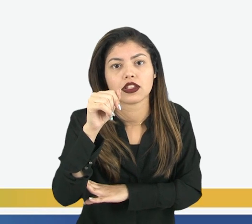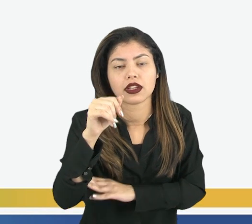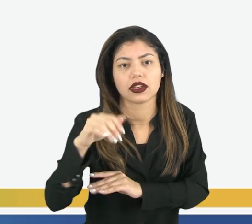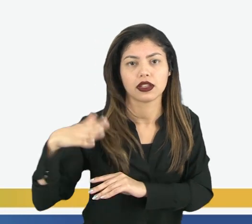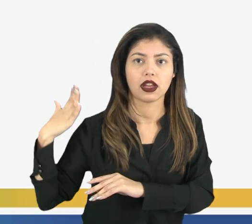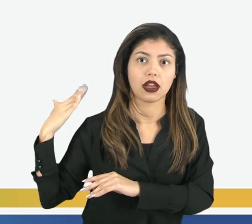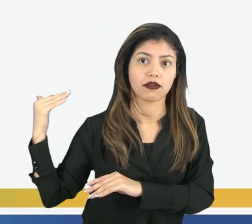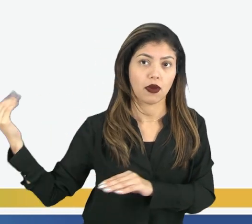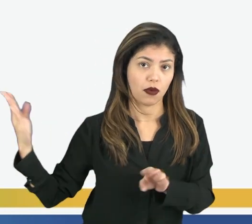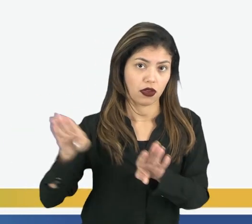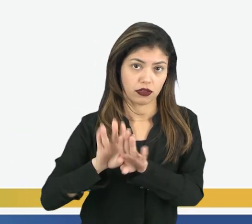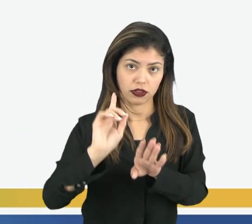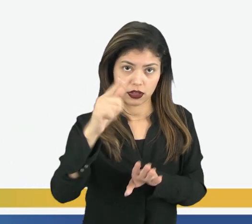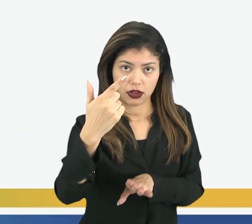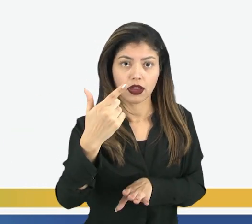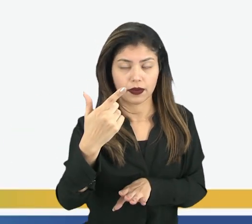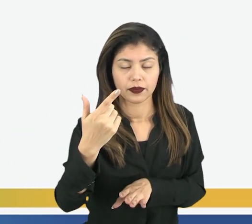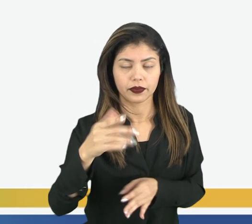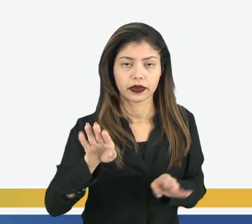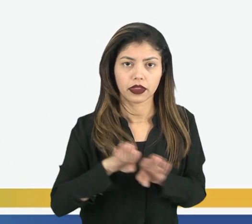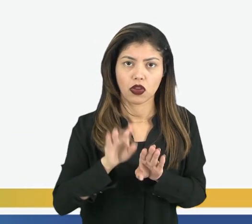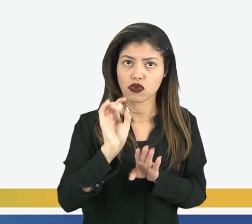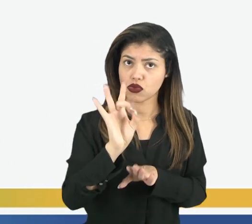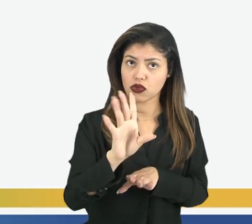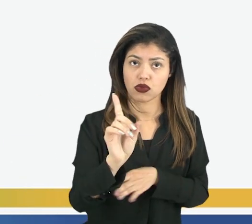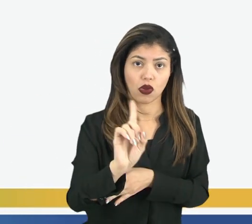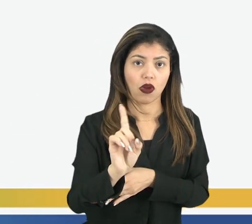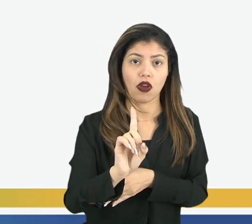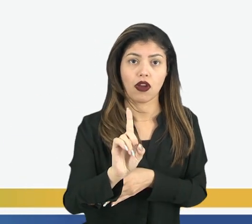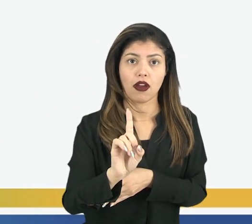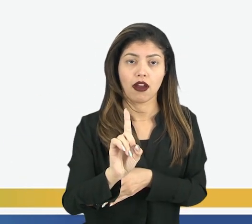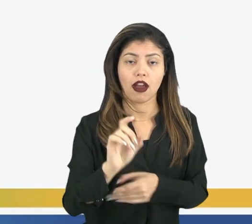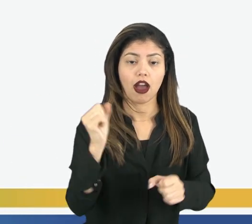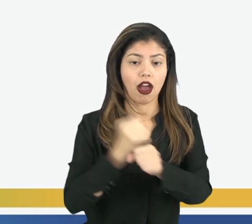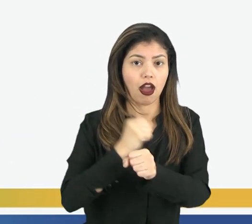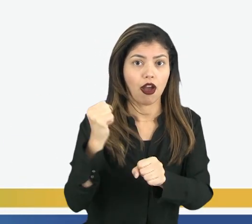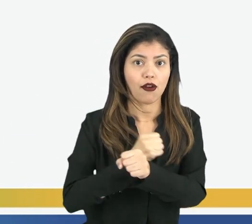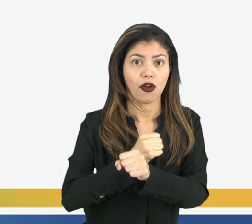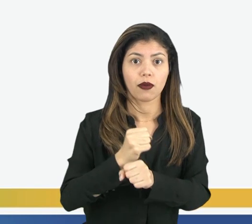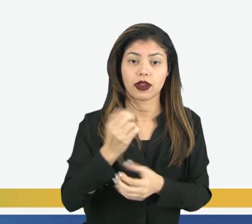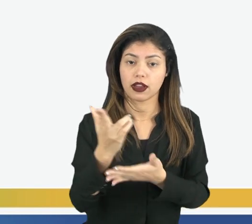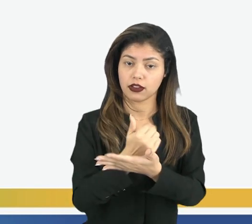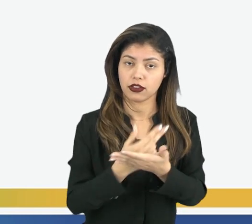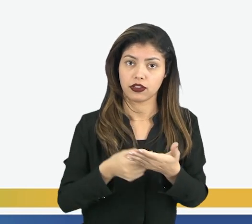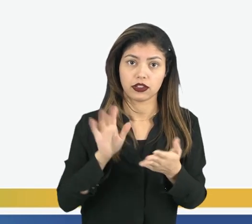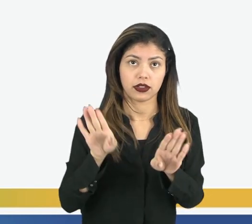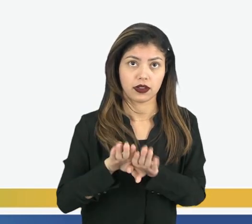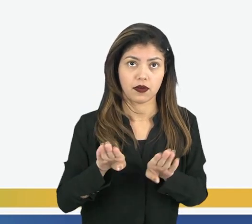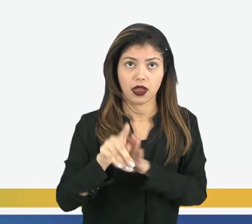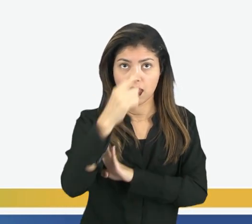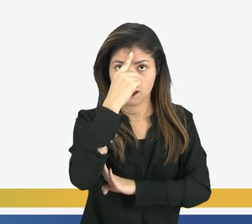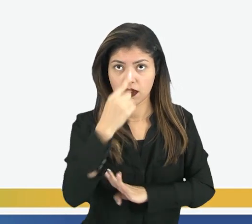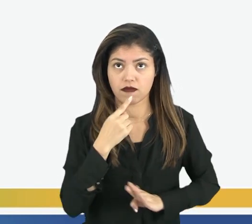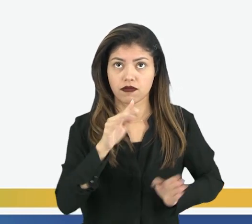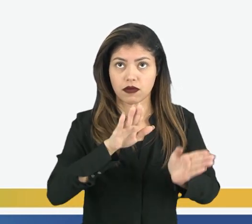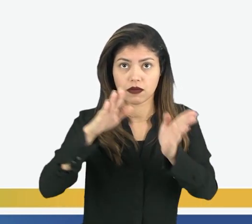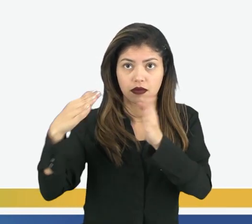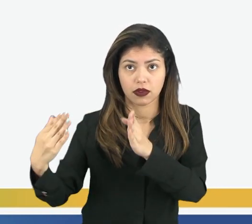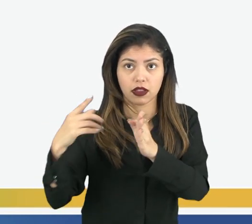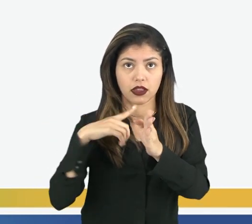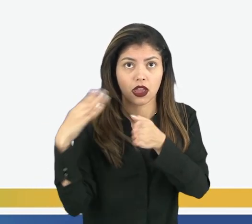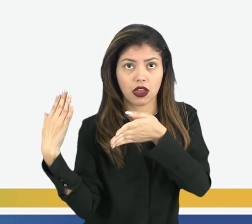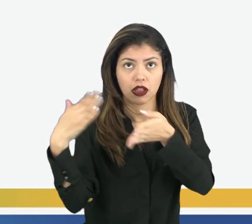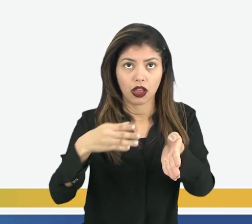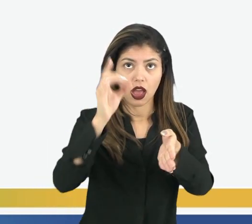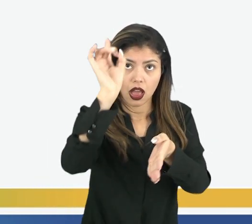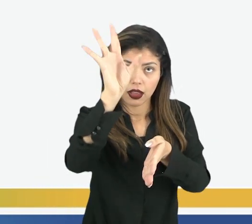E não só, também pertenciam a obras artísticas. Então, nessa imagem ao lado, nós temos a